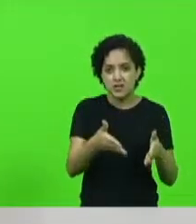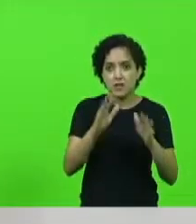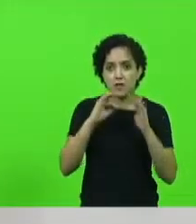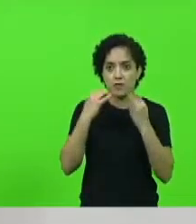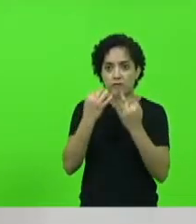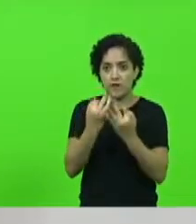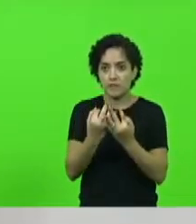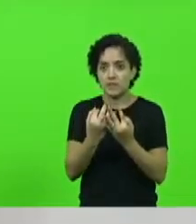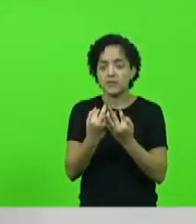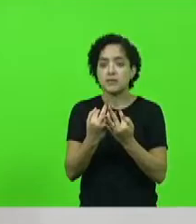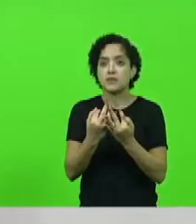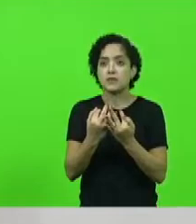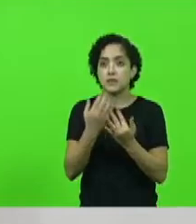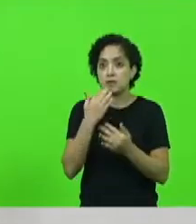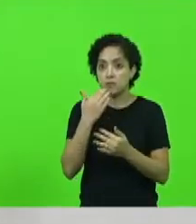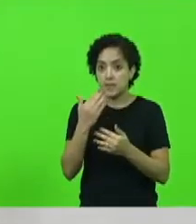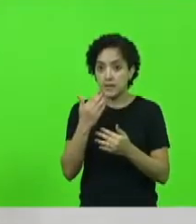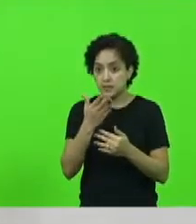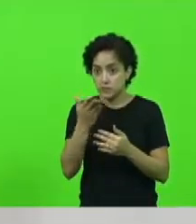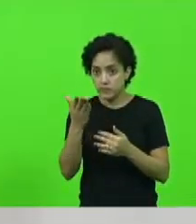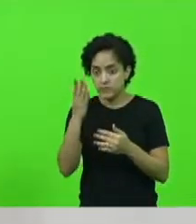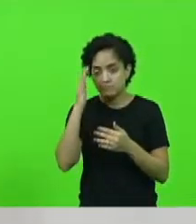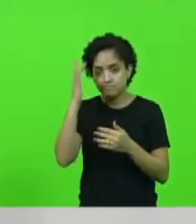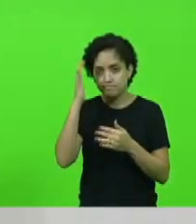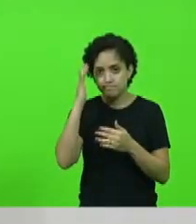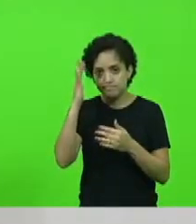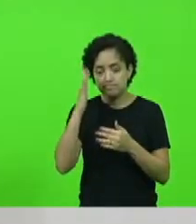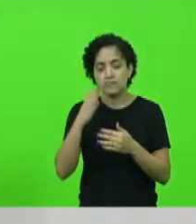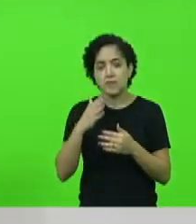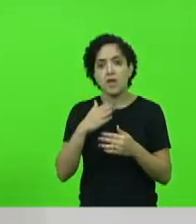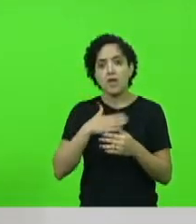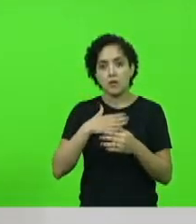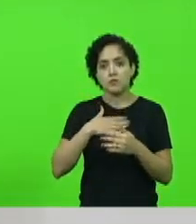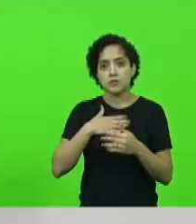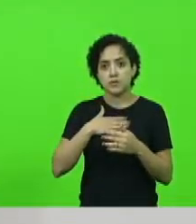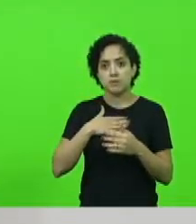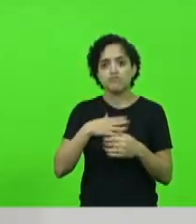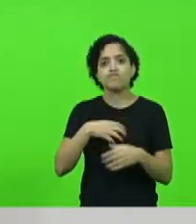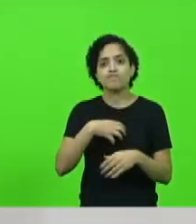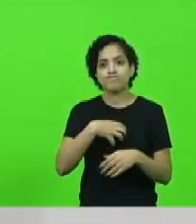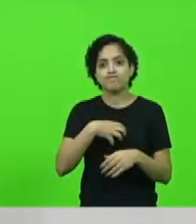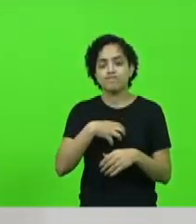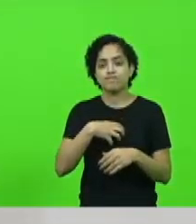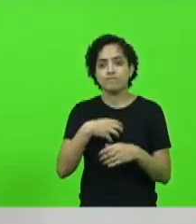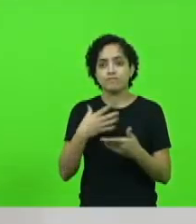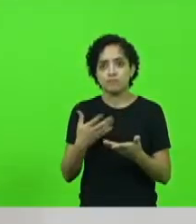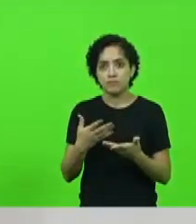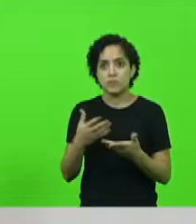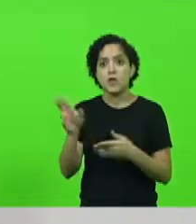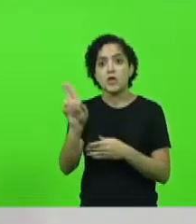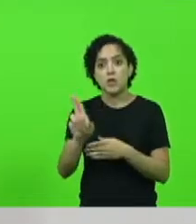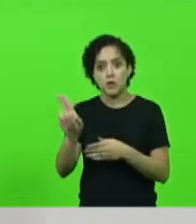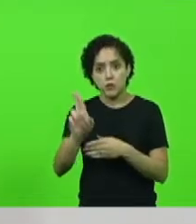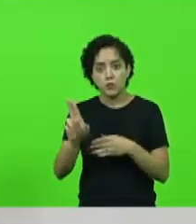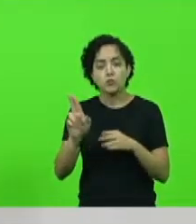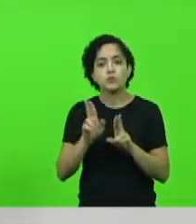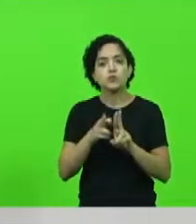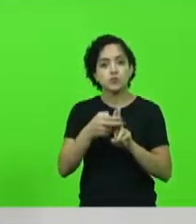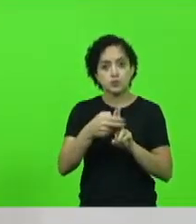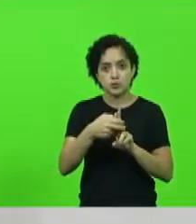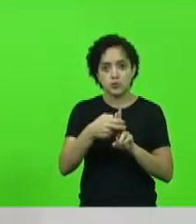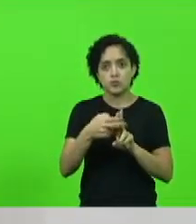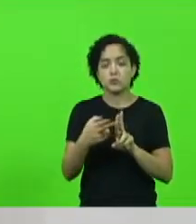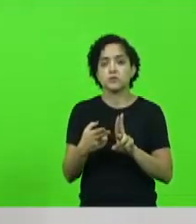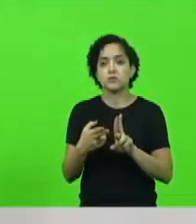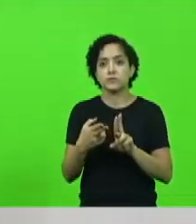eu peço que você imagine a situação, porque eu sei essa situação. Eu uso o SUS. Eu